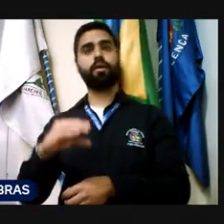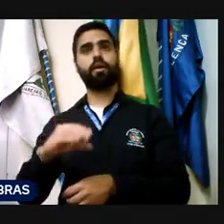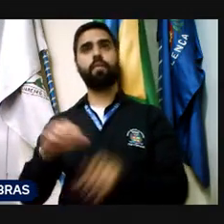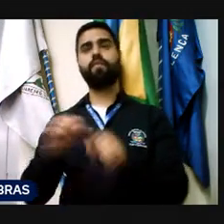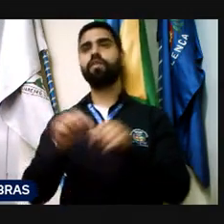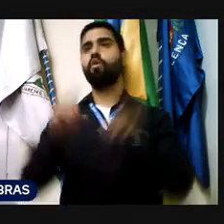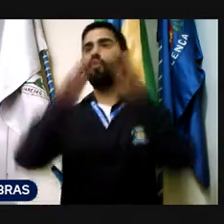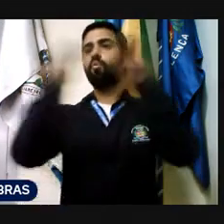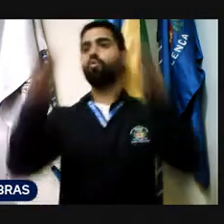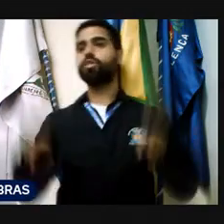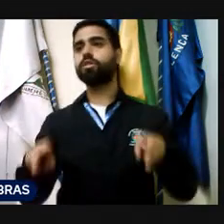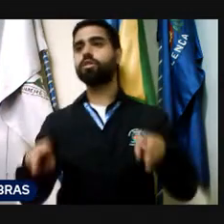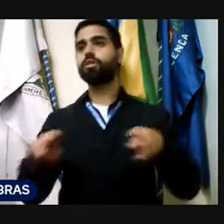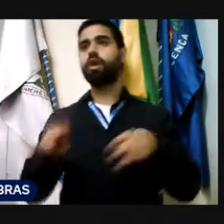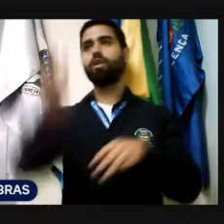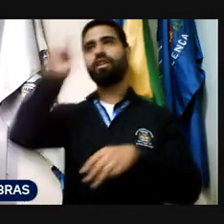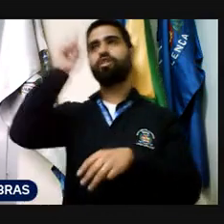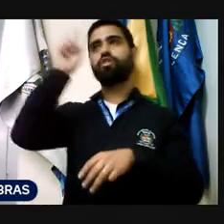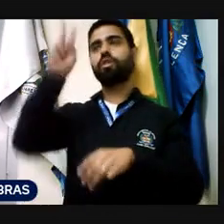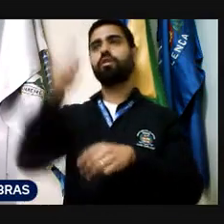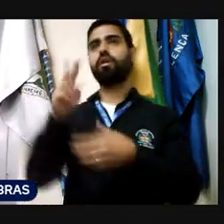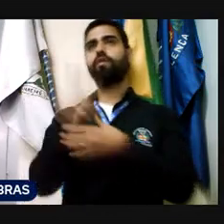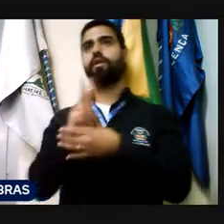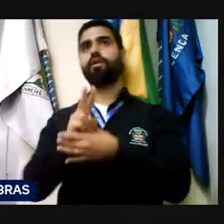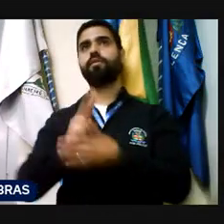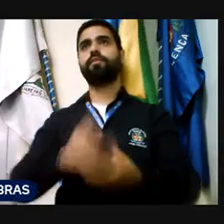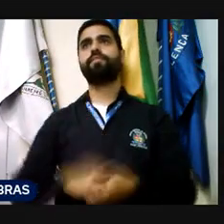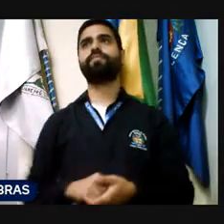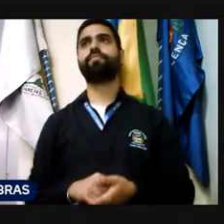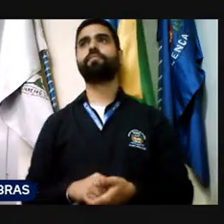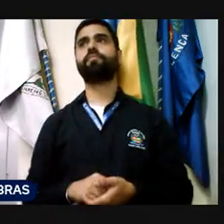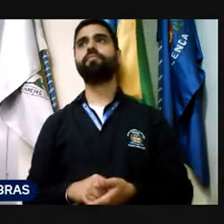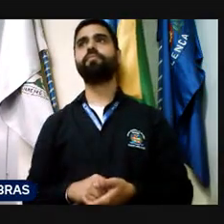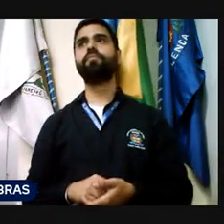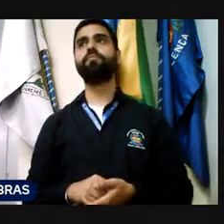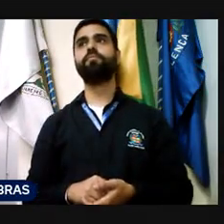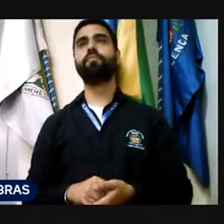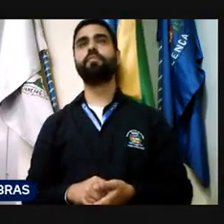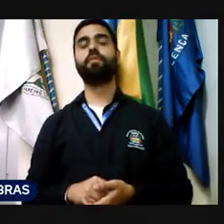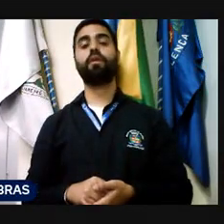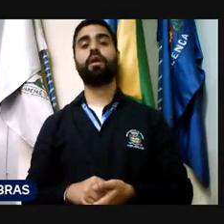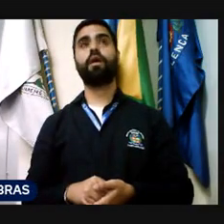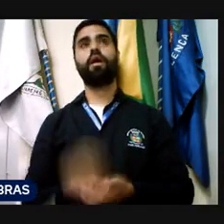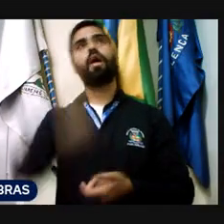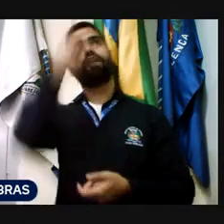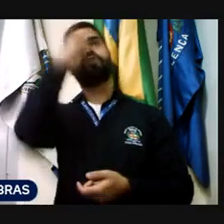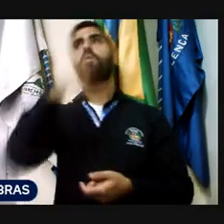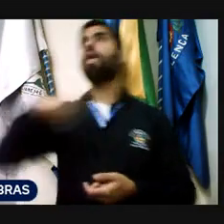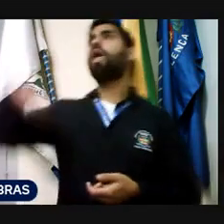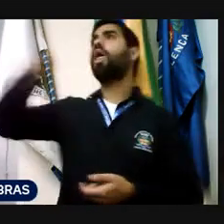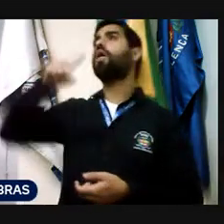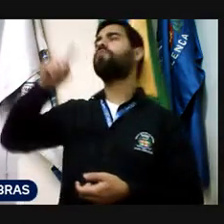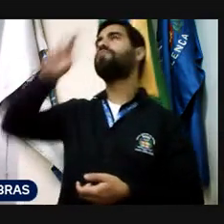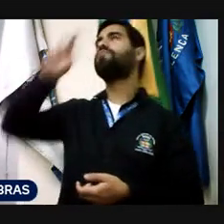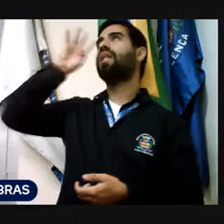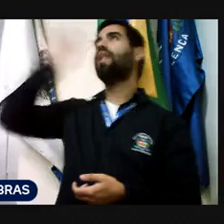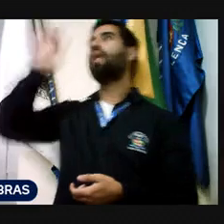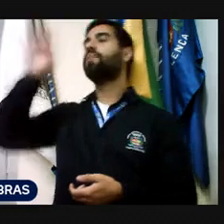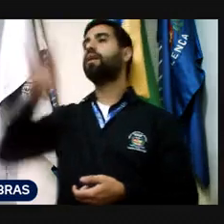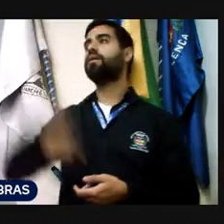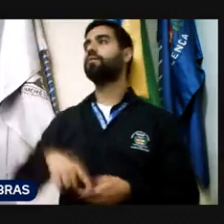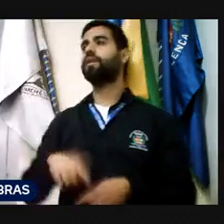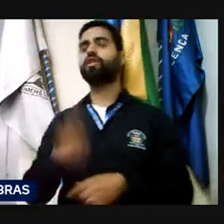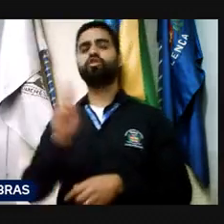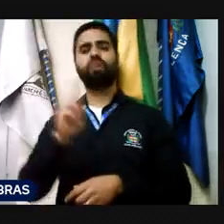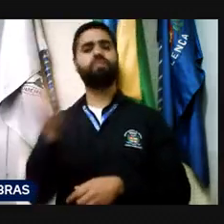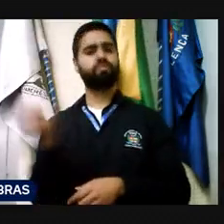museu da história de Valença. Essas pessoas que estão aqui serão bem lembradas, esses nobres,